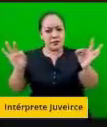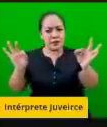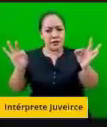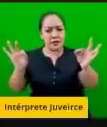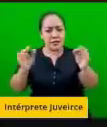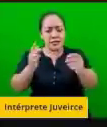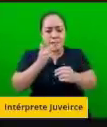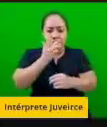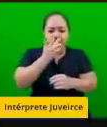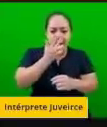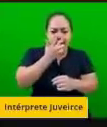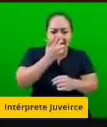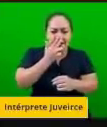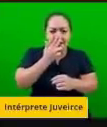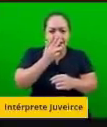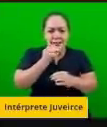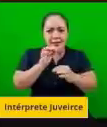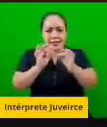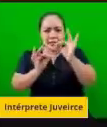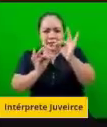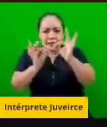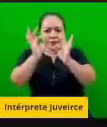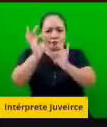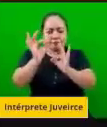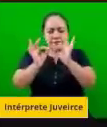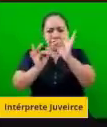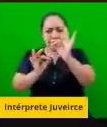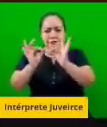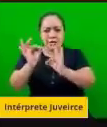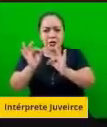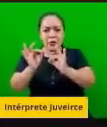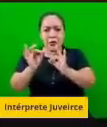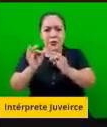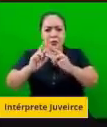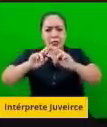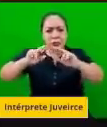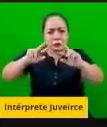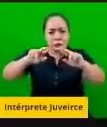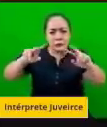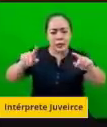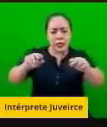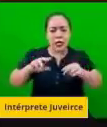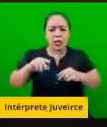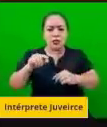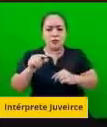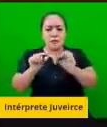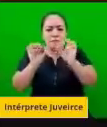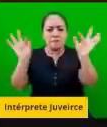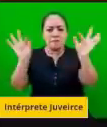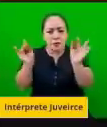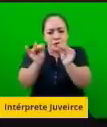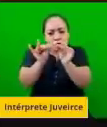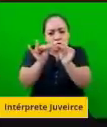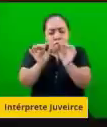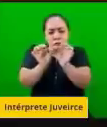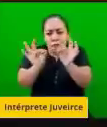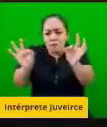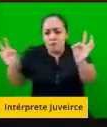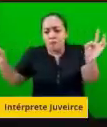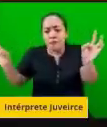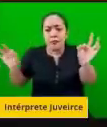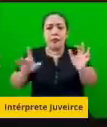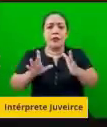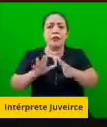Que não nenhuma ou outra destoe, uma frase escrita muito longa, outra mais curta, que o gabarito ele